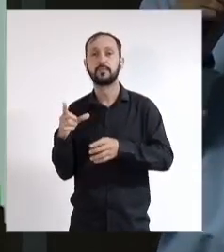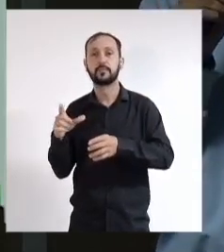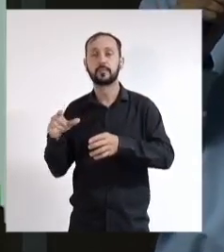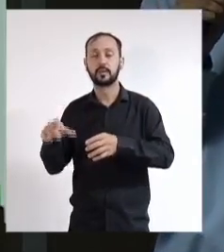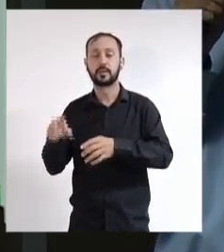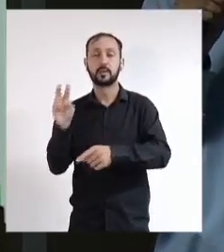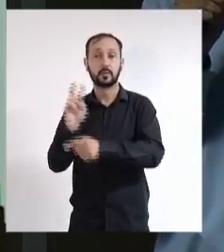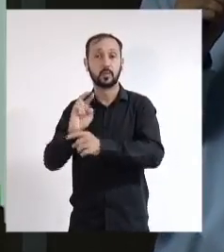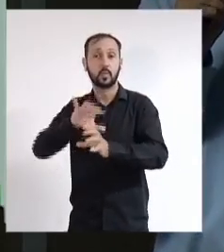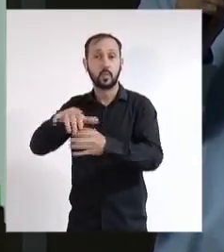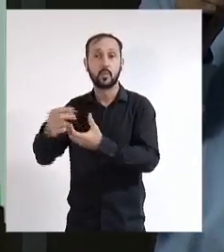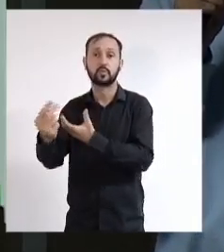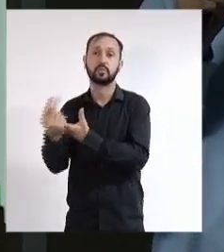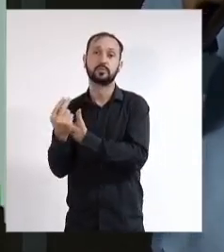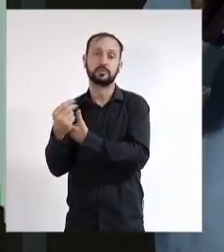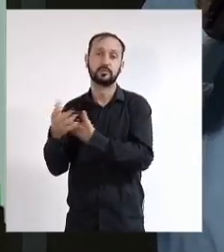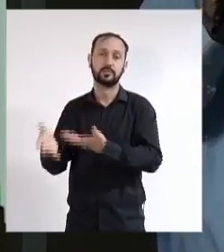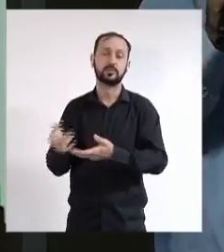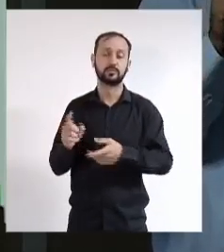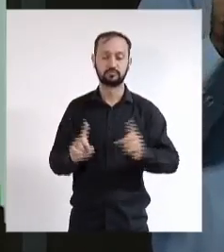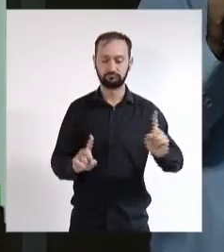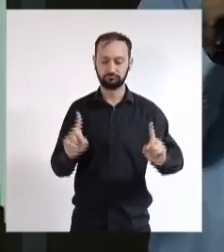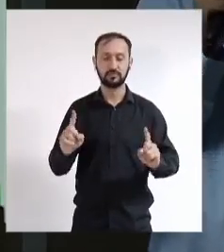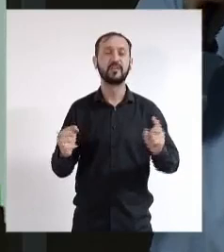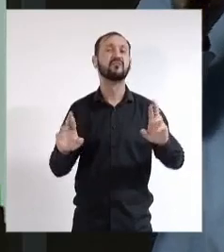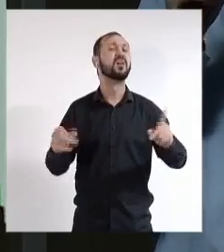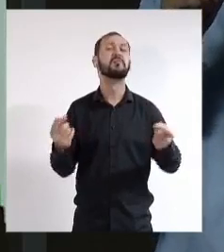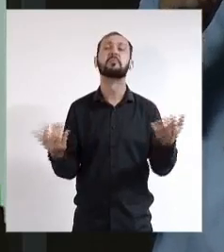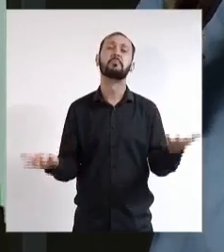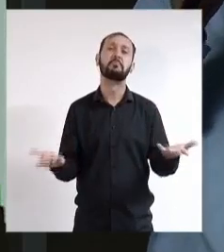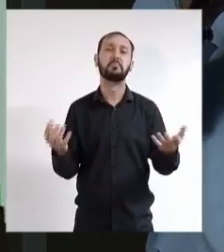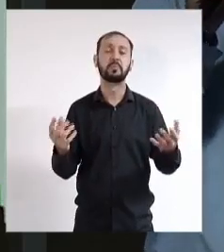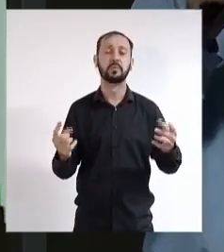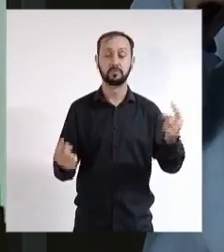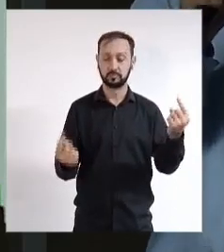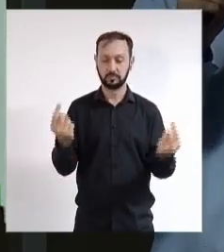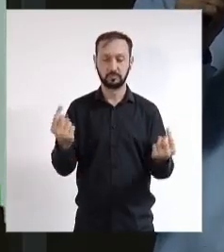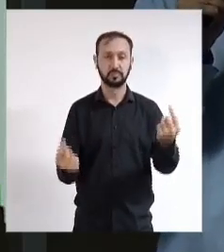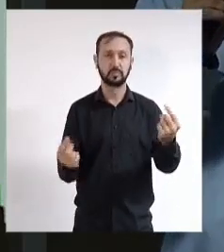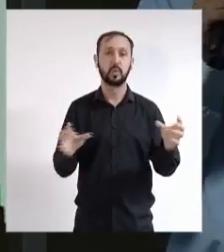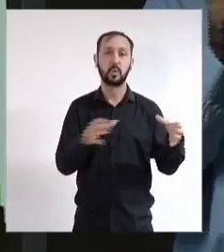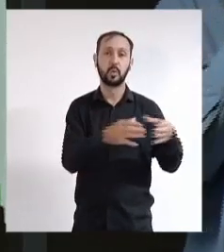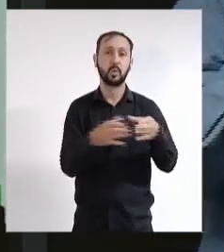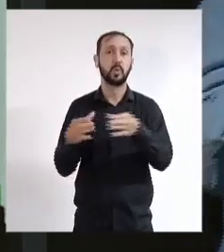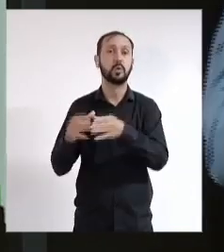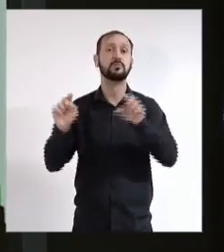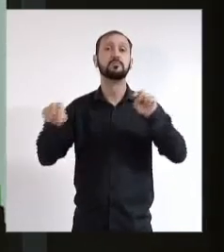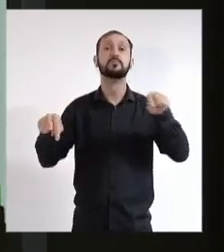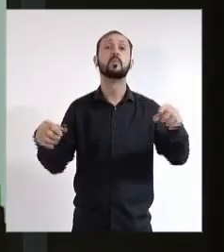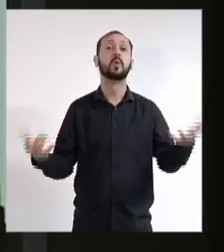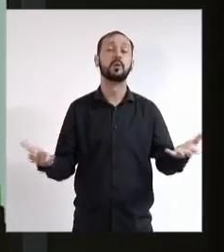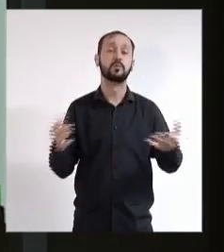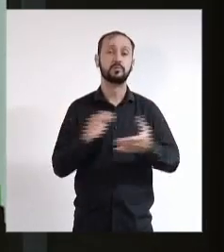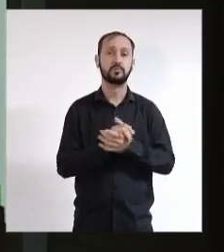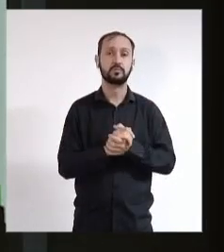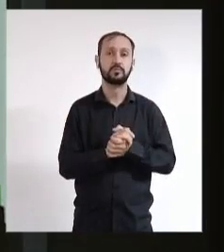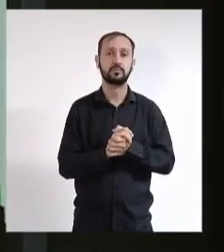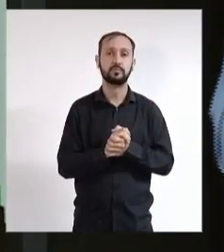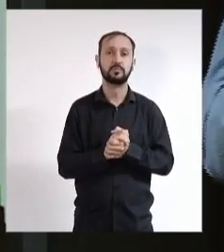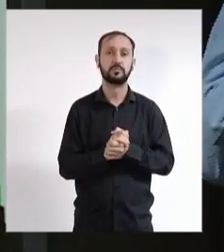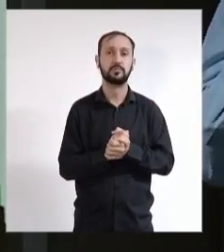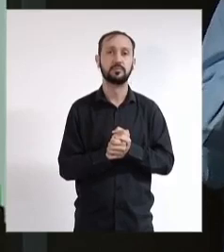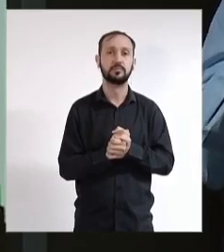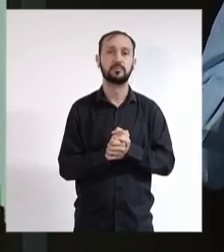sustentável qual é a diferença dessas do desses dois grupos a grande diferença é